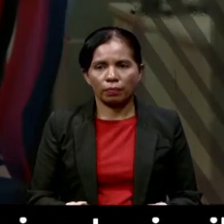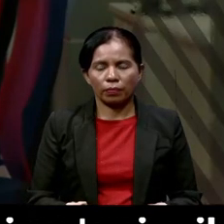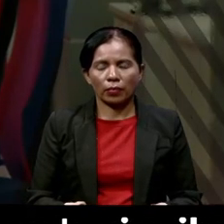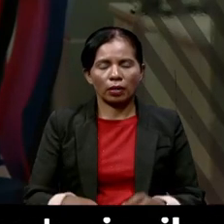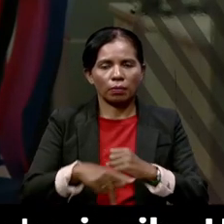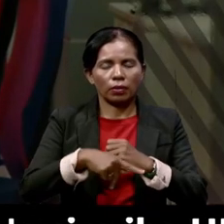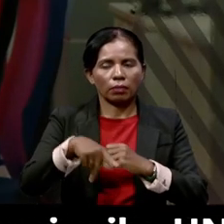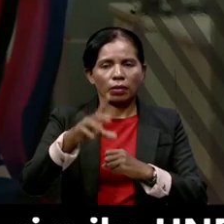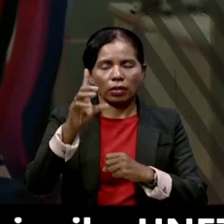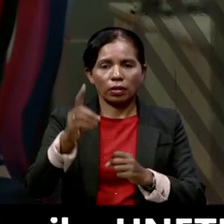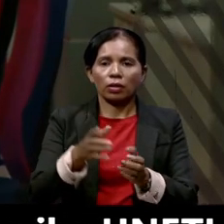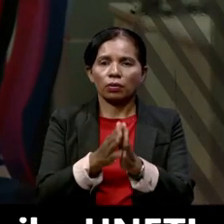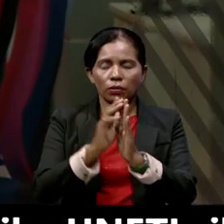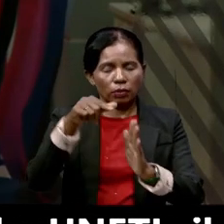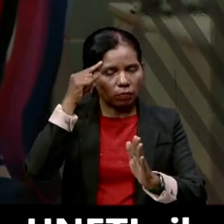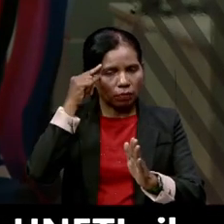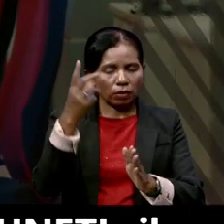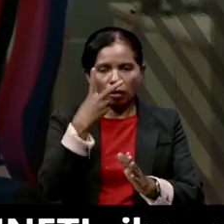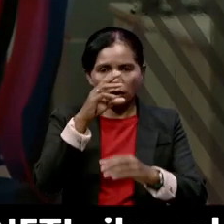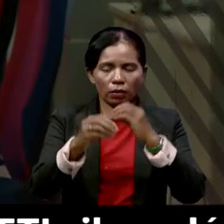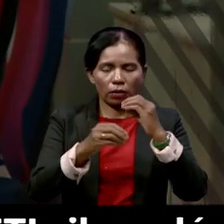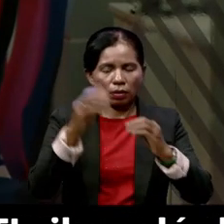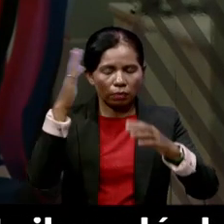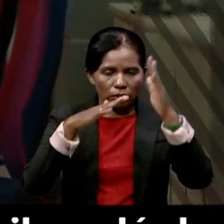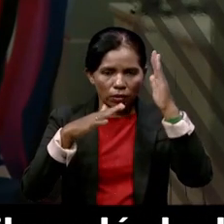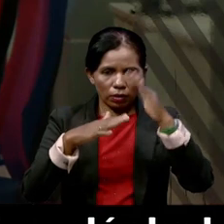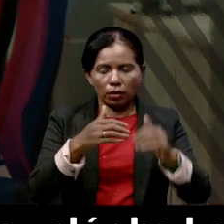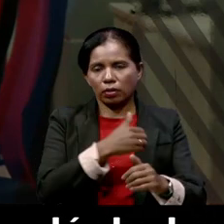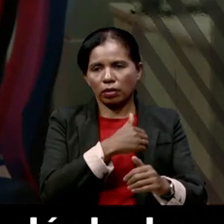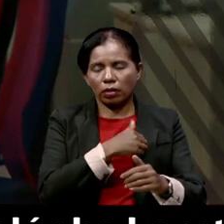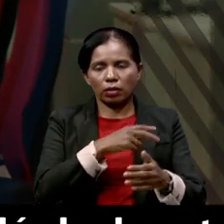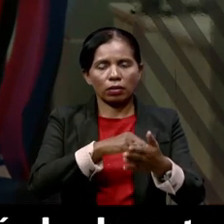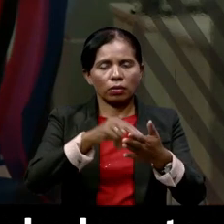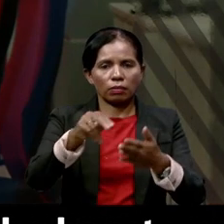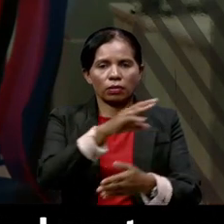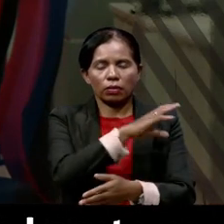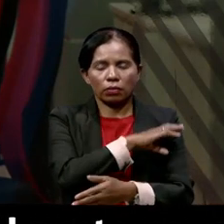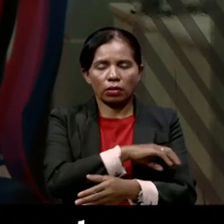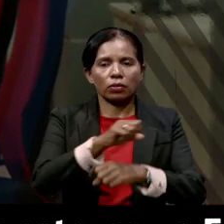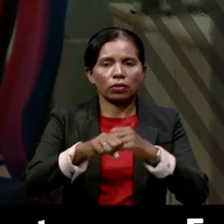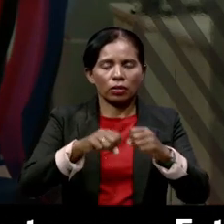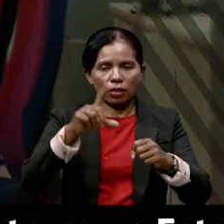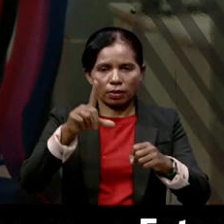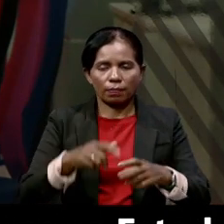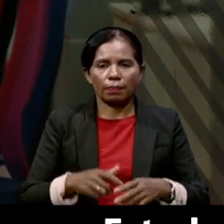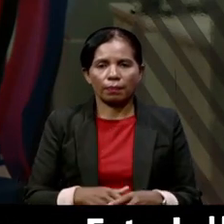Bancada Partido Democrático, o seu governo, está solucionando o problema funcionário na BCD e em número de segurança social.